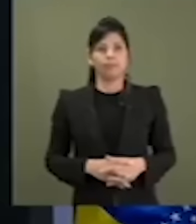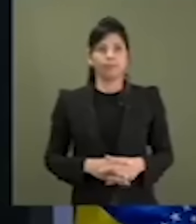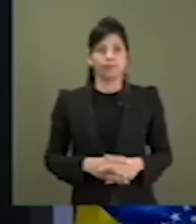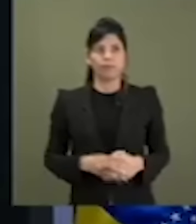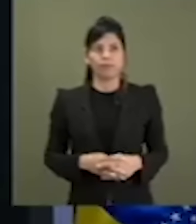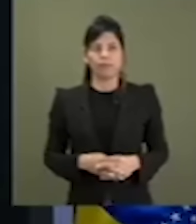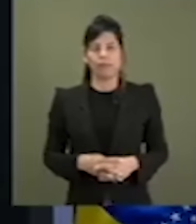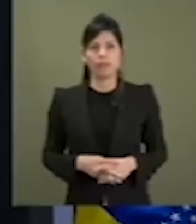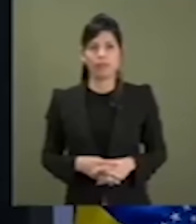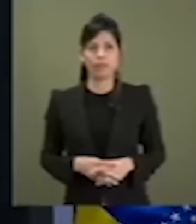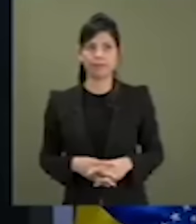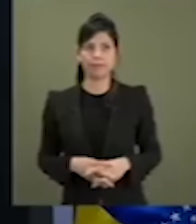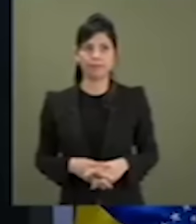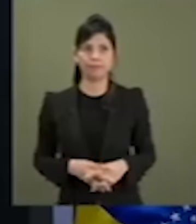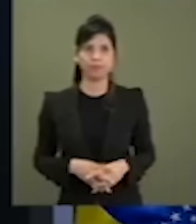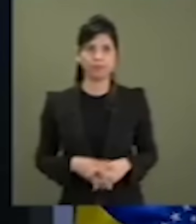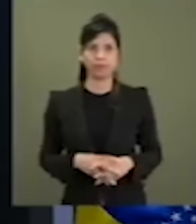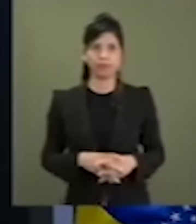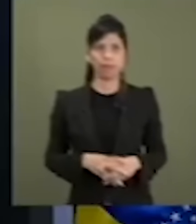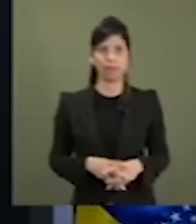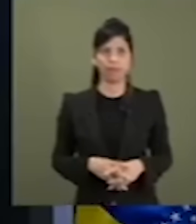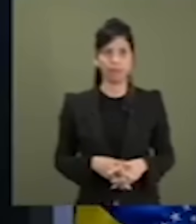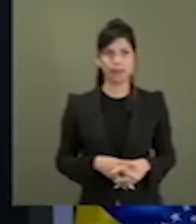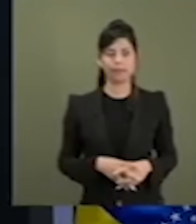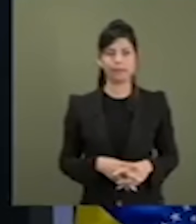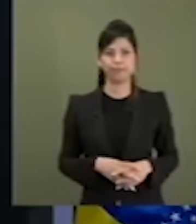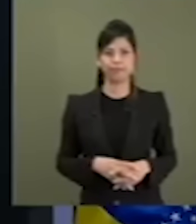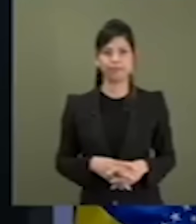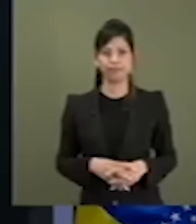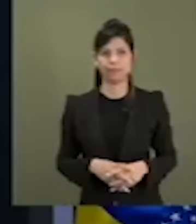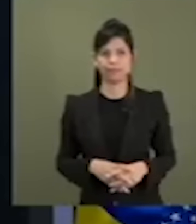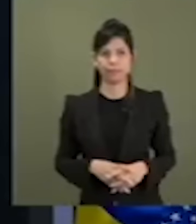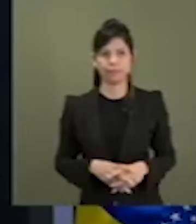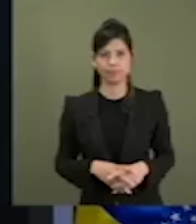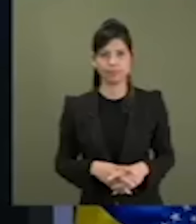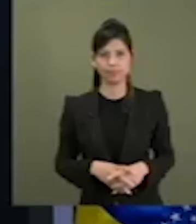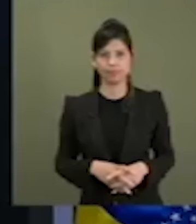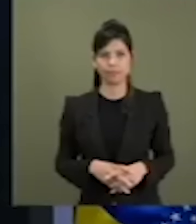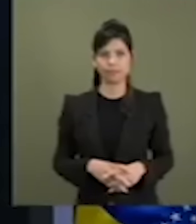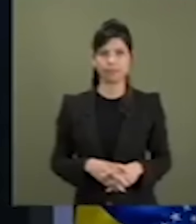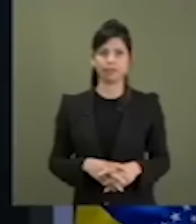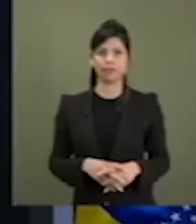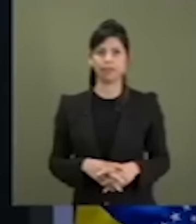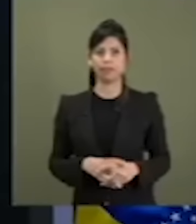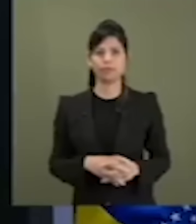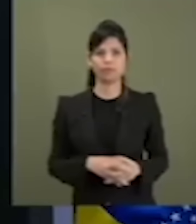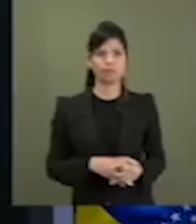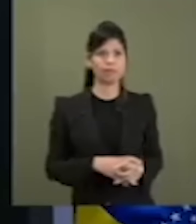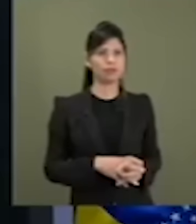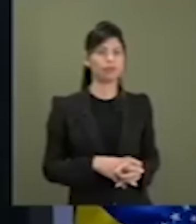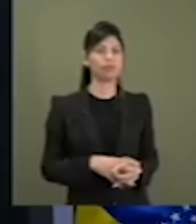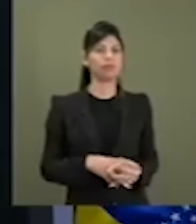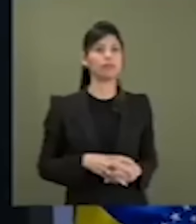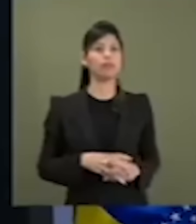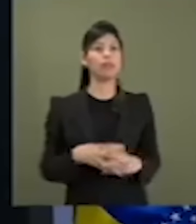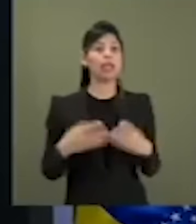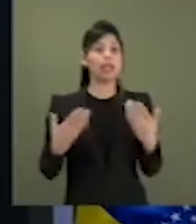Nós estamos atuando no âmbito daquela CPMI, que apura os acontecimentos do 8 de janeiro.